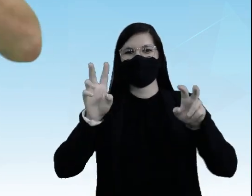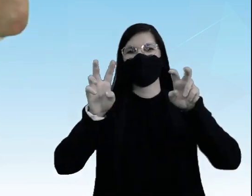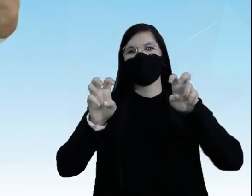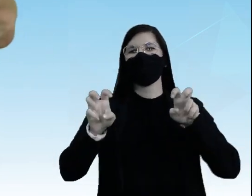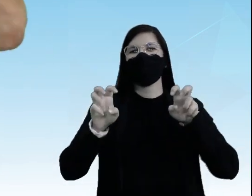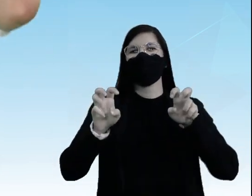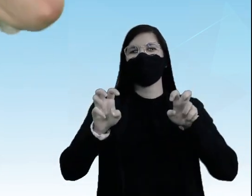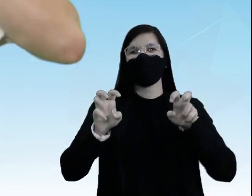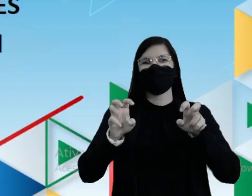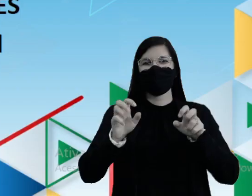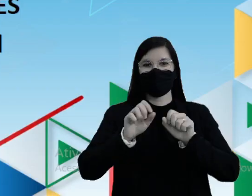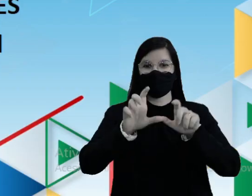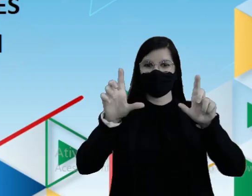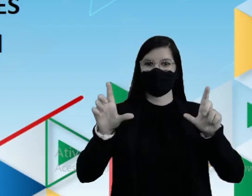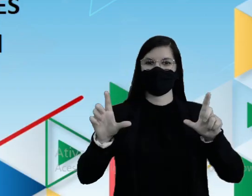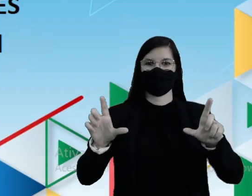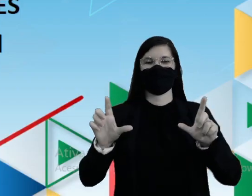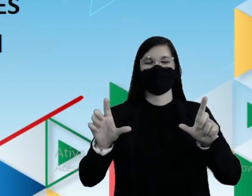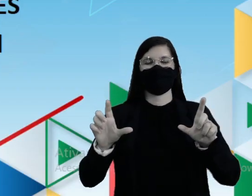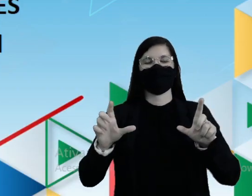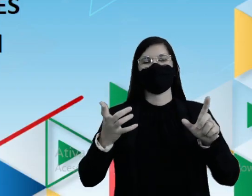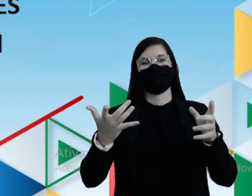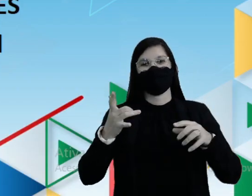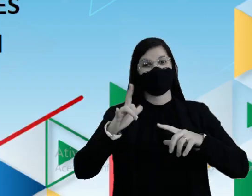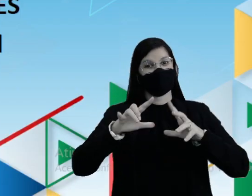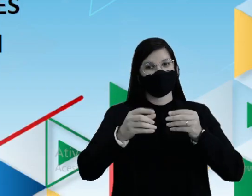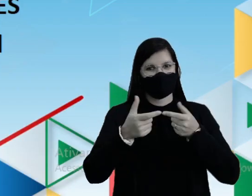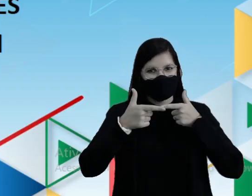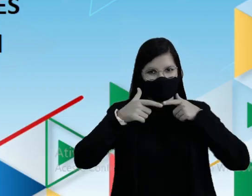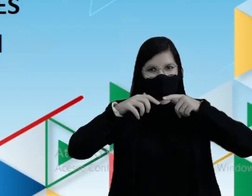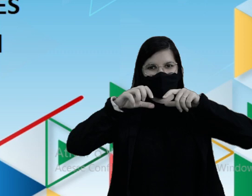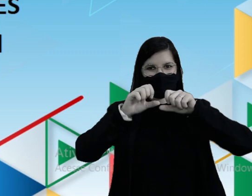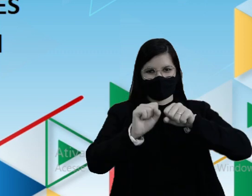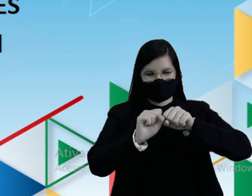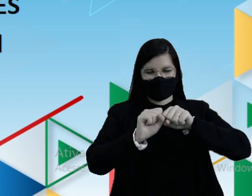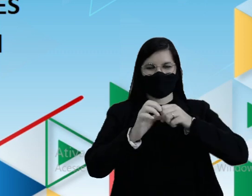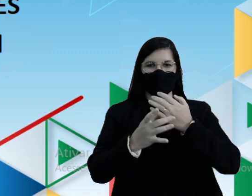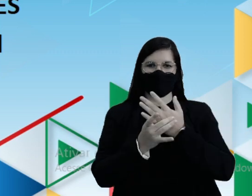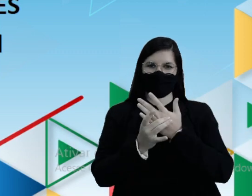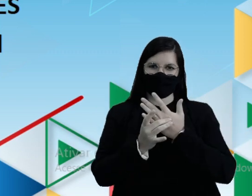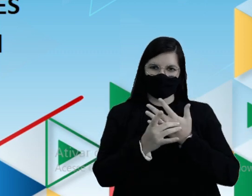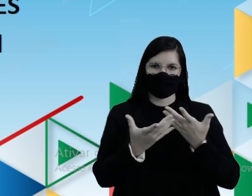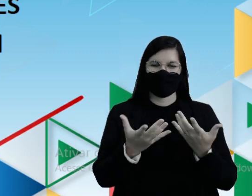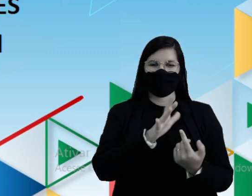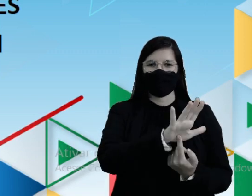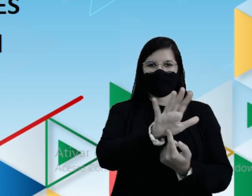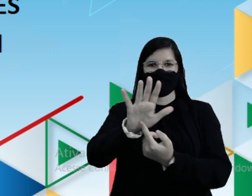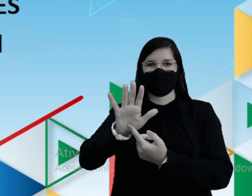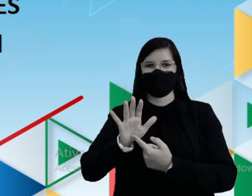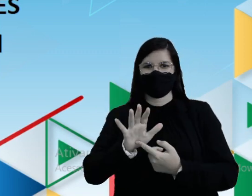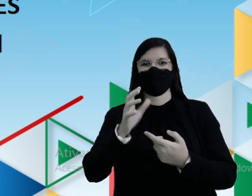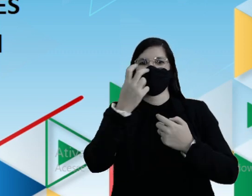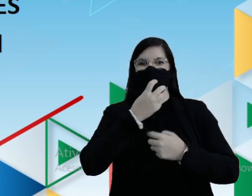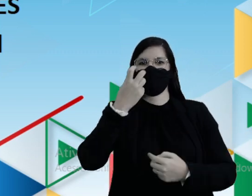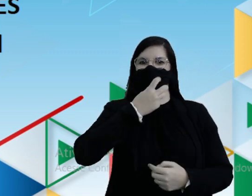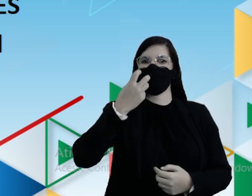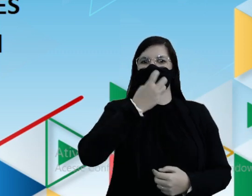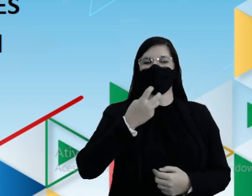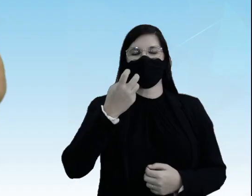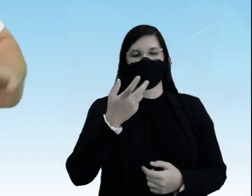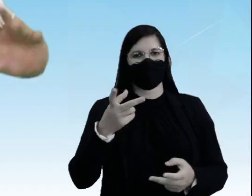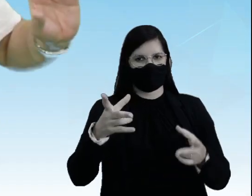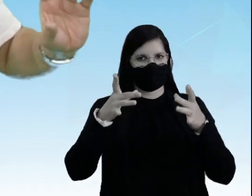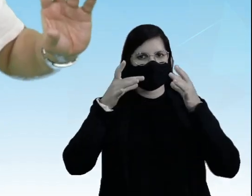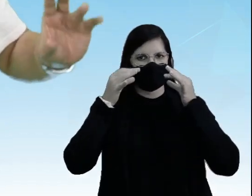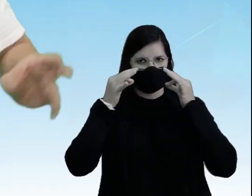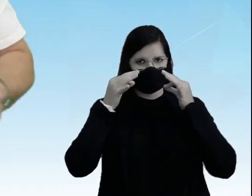assunto, como há na tela, recursos linguísticos e semióticos, apresentações orais. Prestem bem